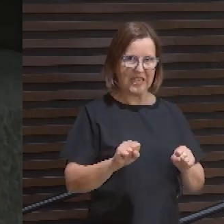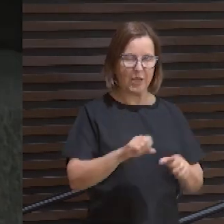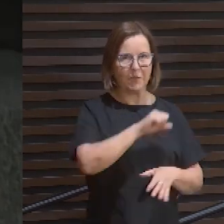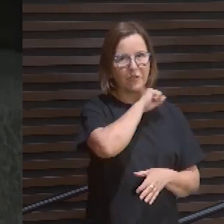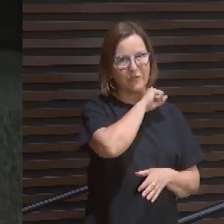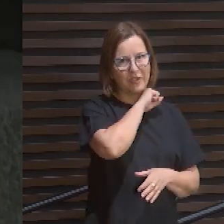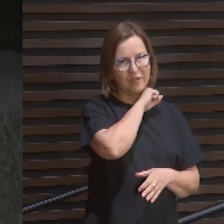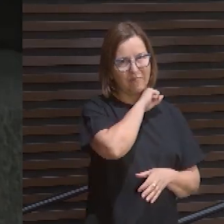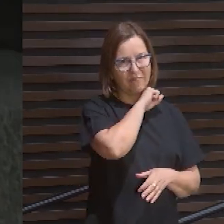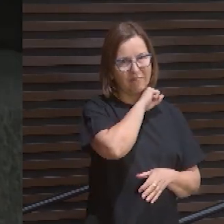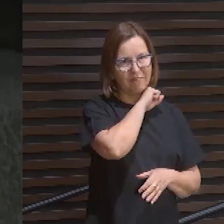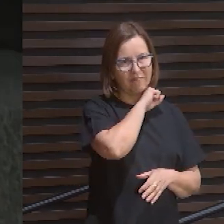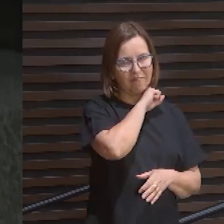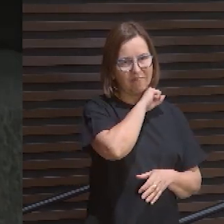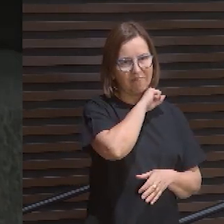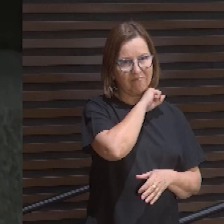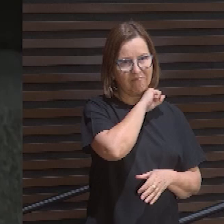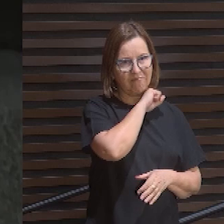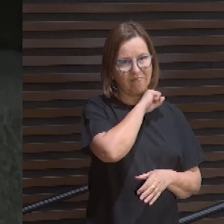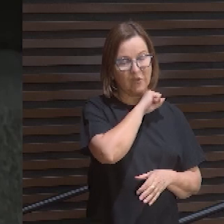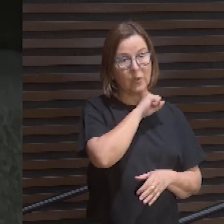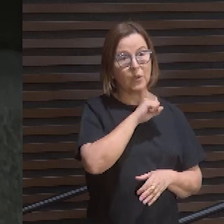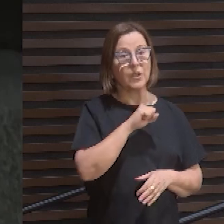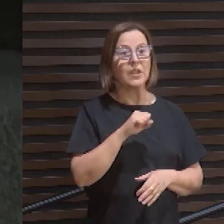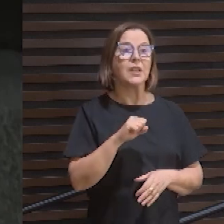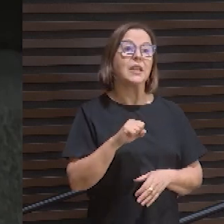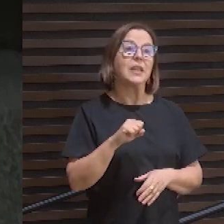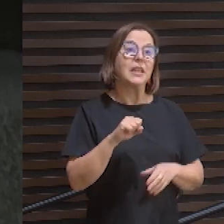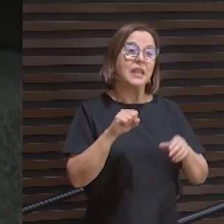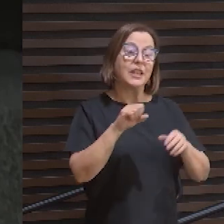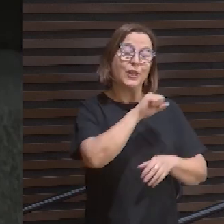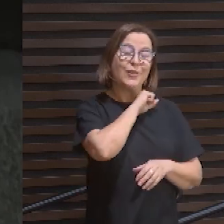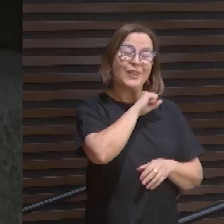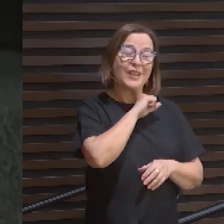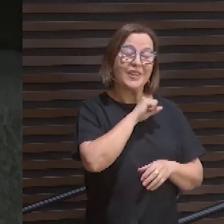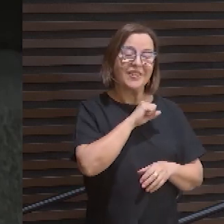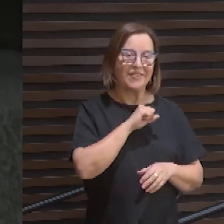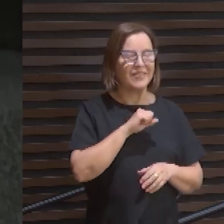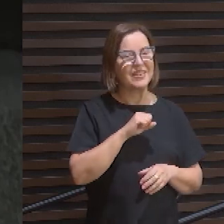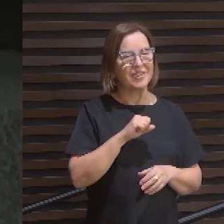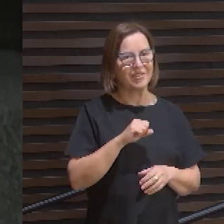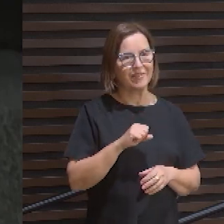o sacrifício definitivo de Jesus Cristo.